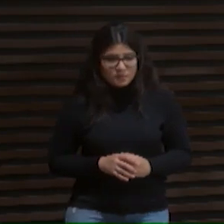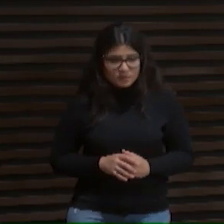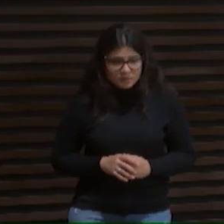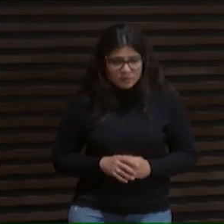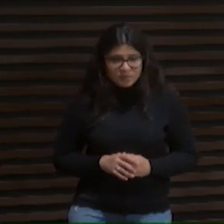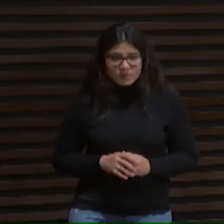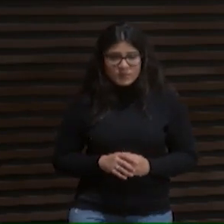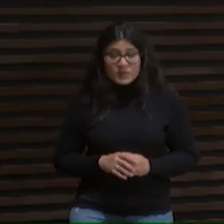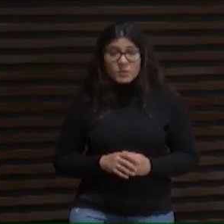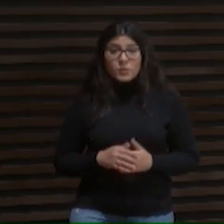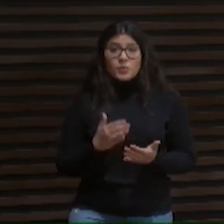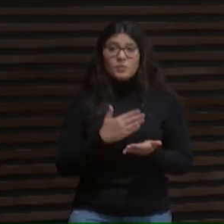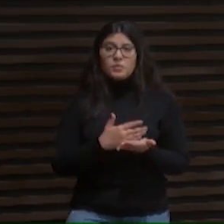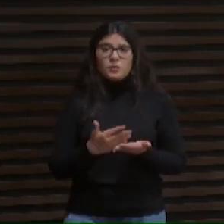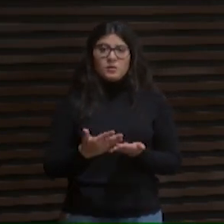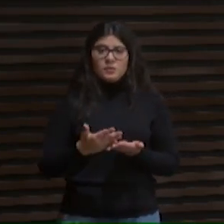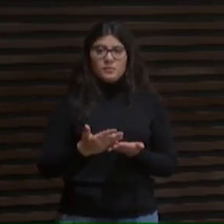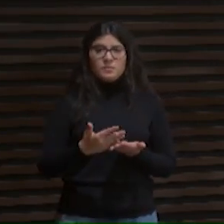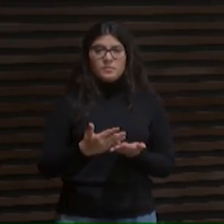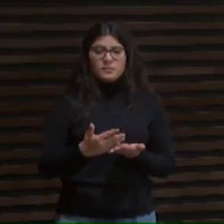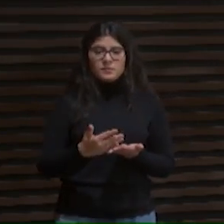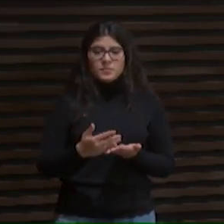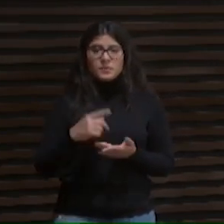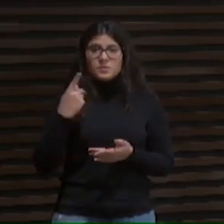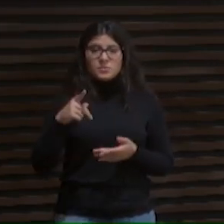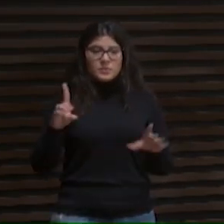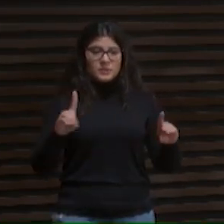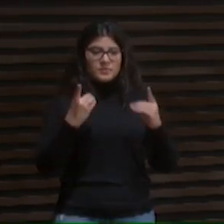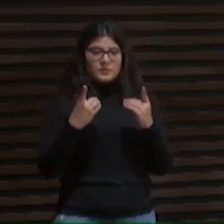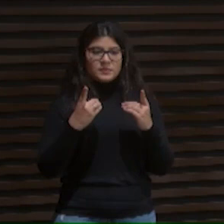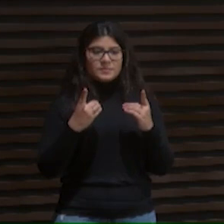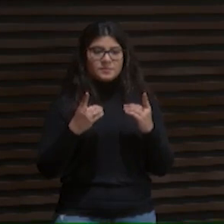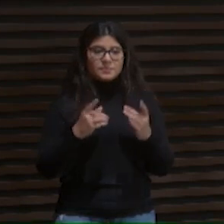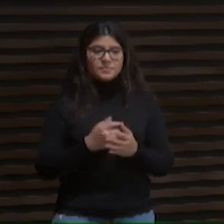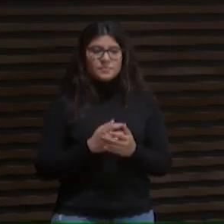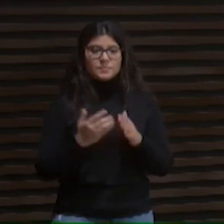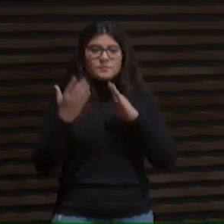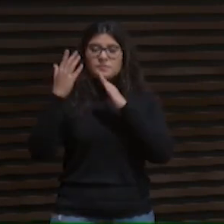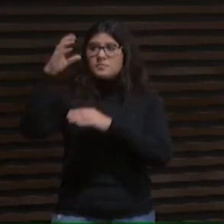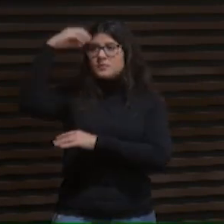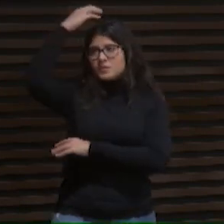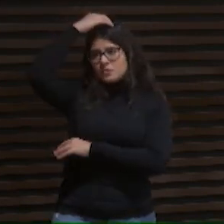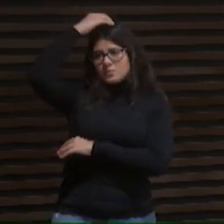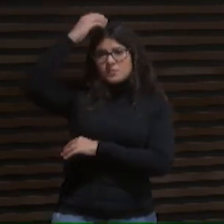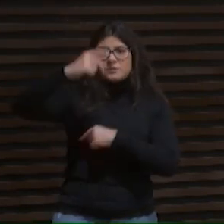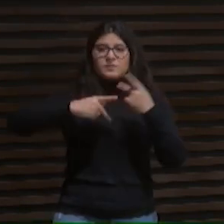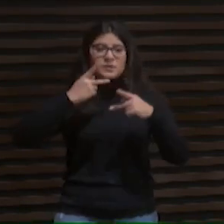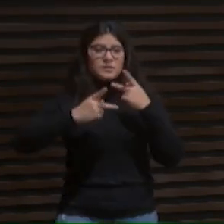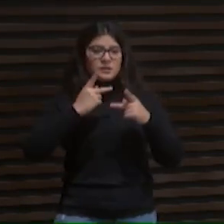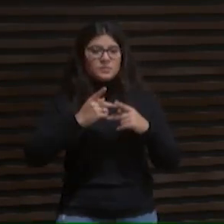Então ele começa aqui, na sequência da sua defesa, dizendo: não